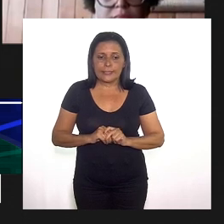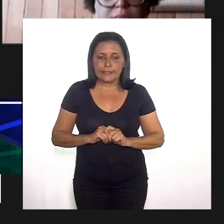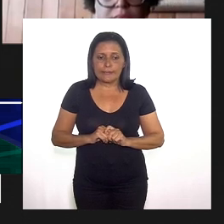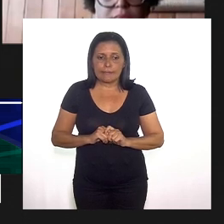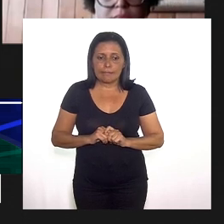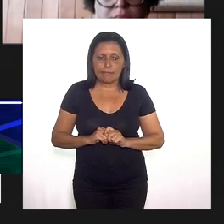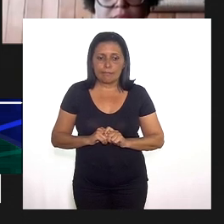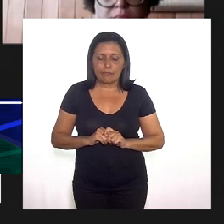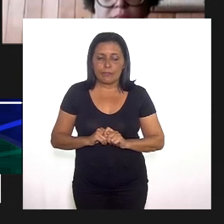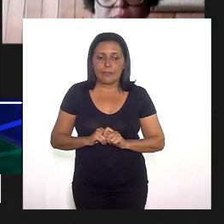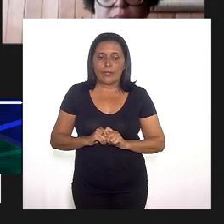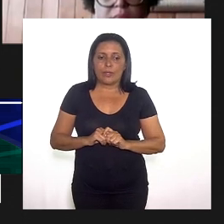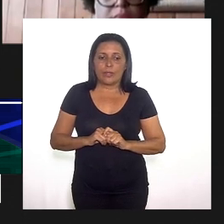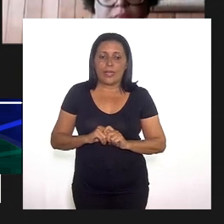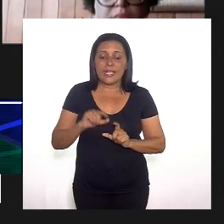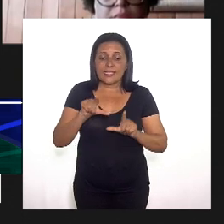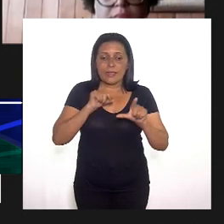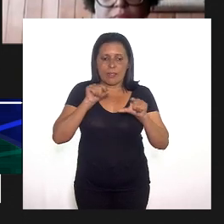É destaque